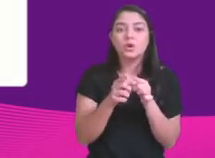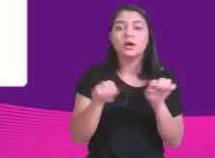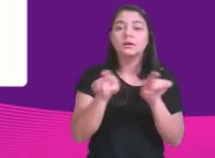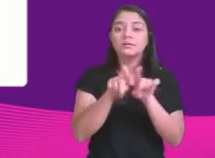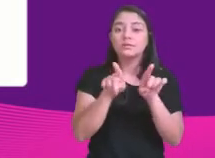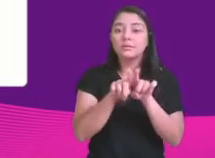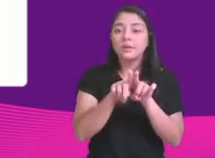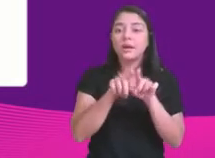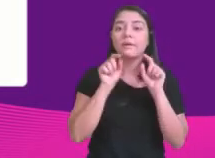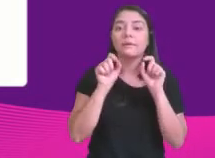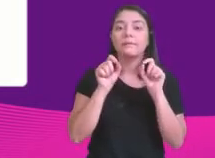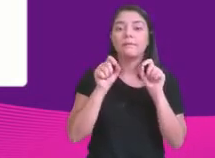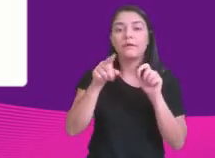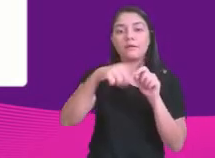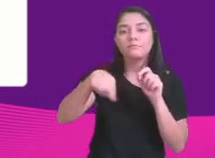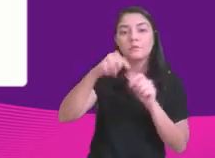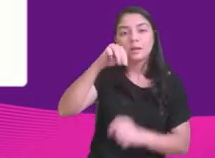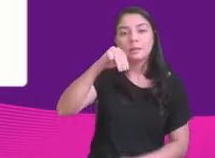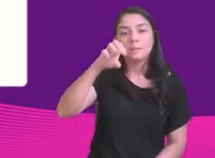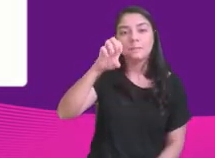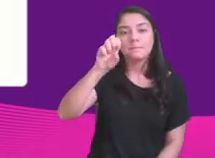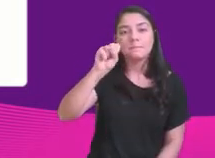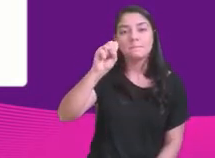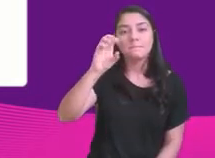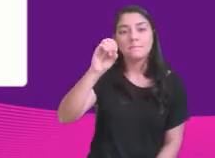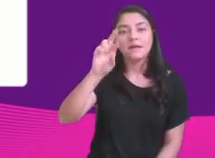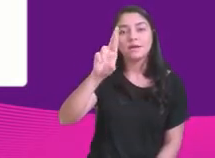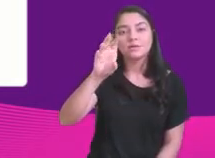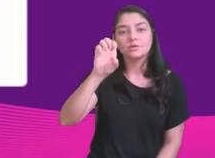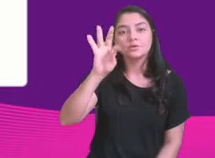de executar o mesorreto de forma